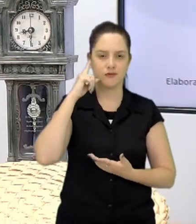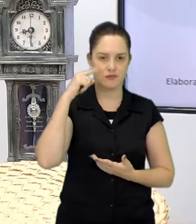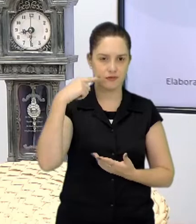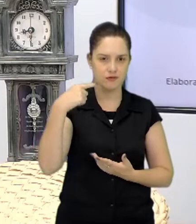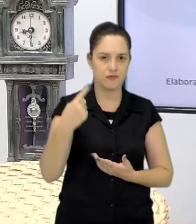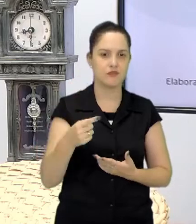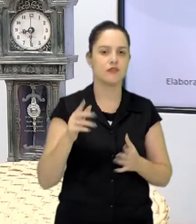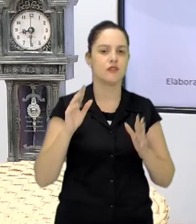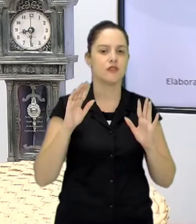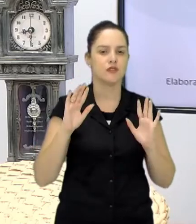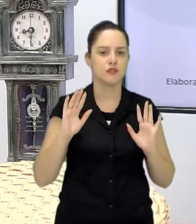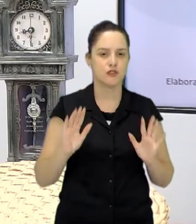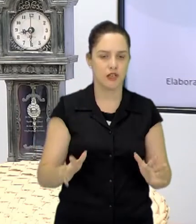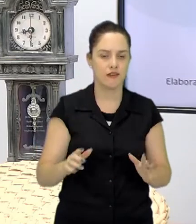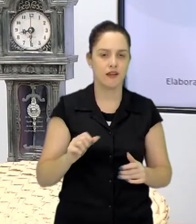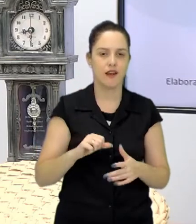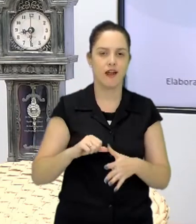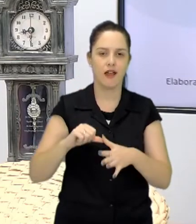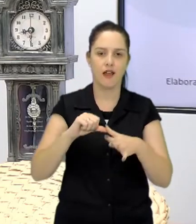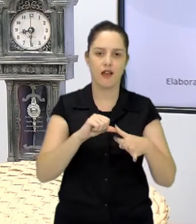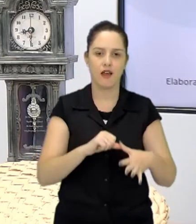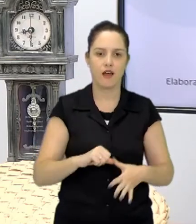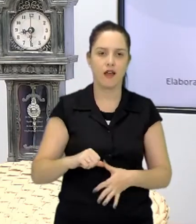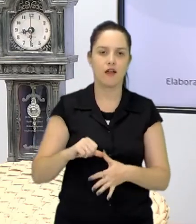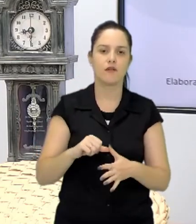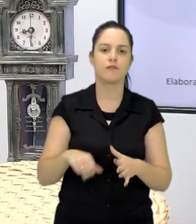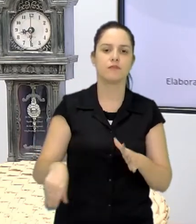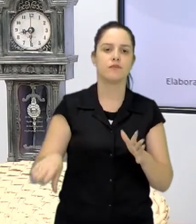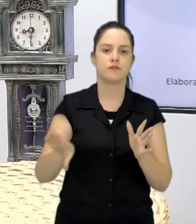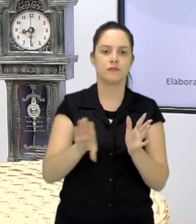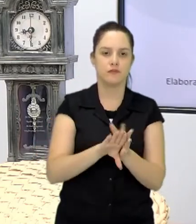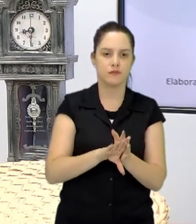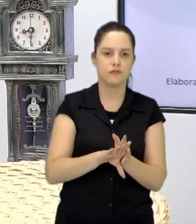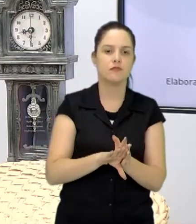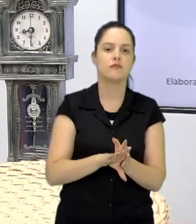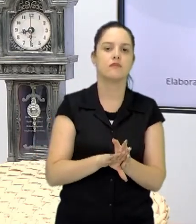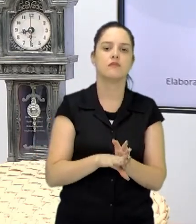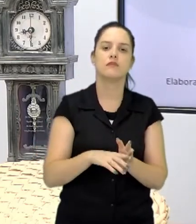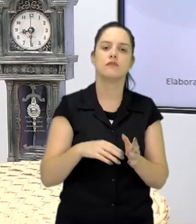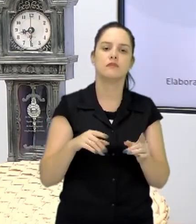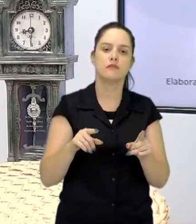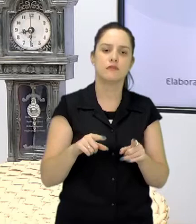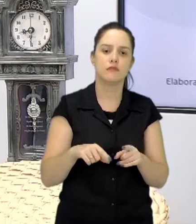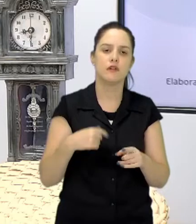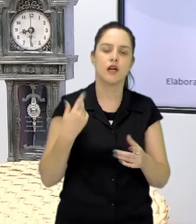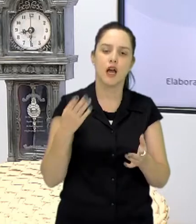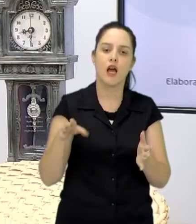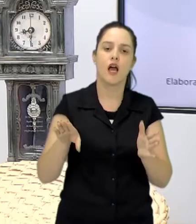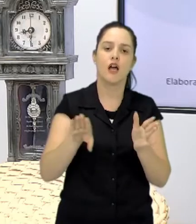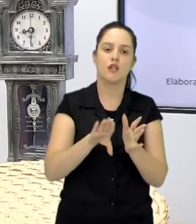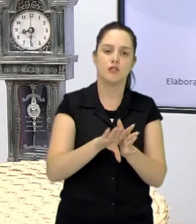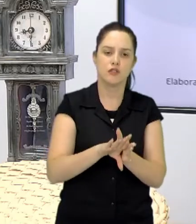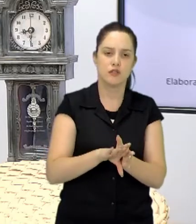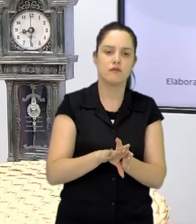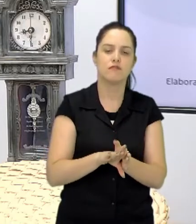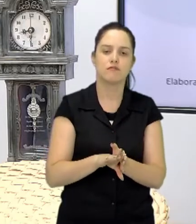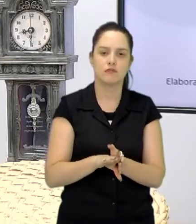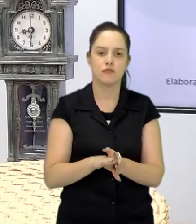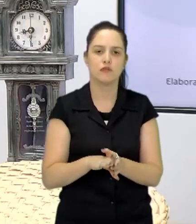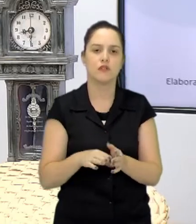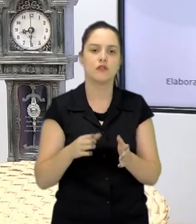que já estavam aqui na América. Aí nós tivemos a chegada dos povos europeus e a chegada forçosa aí, né,